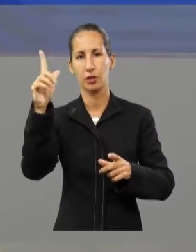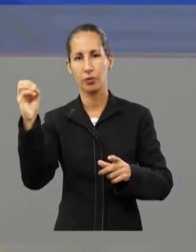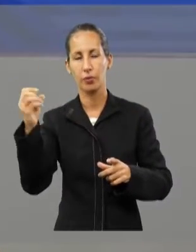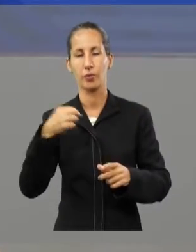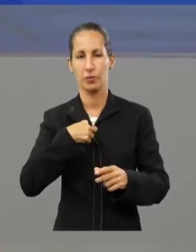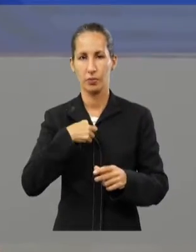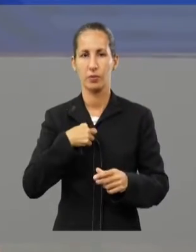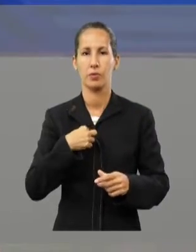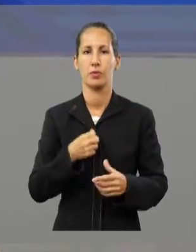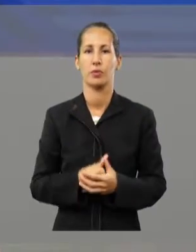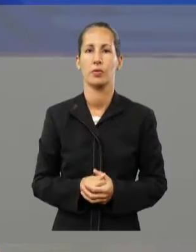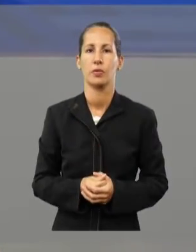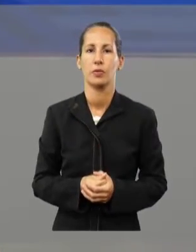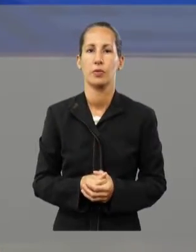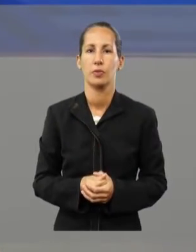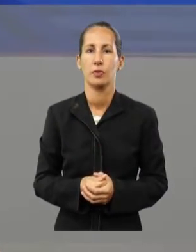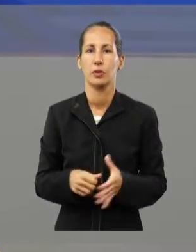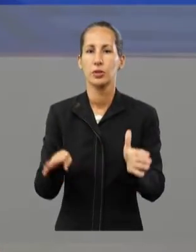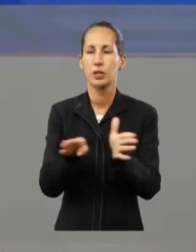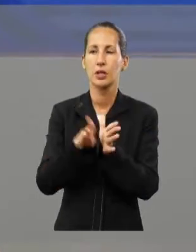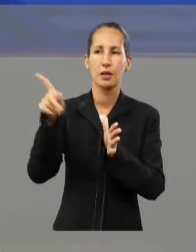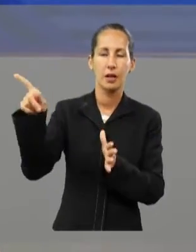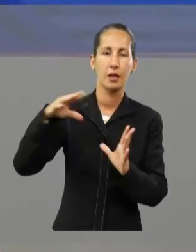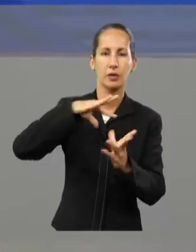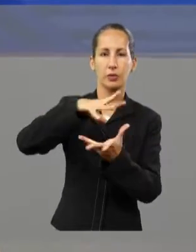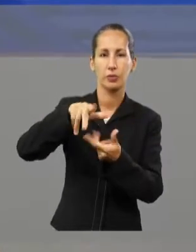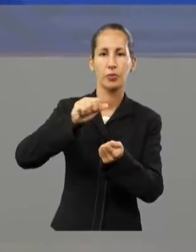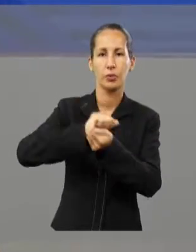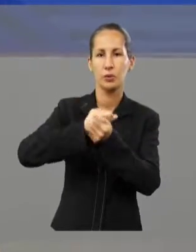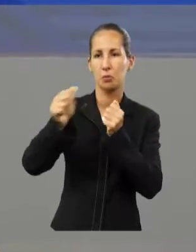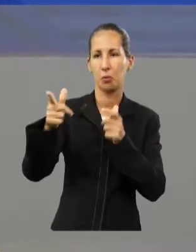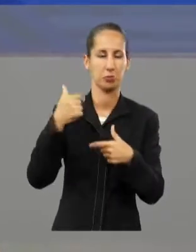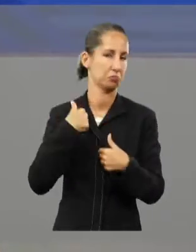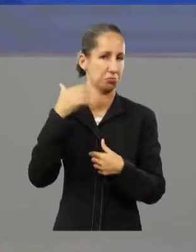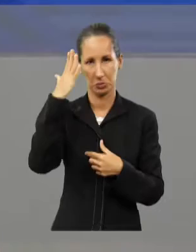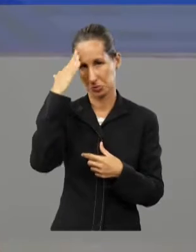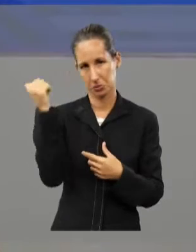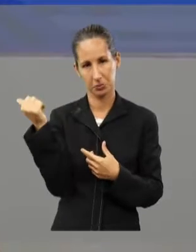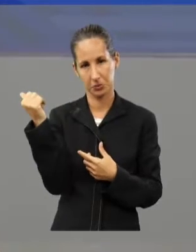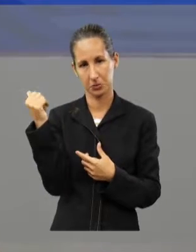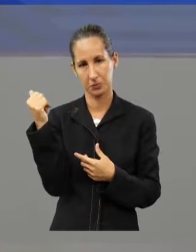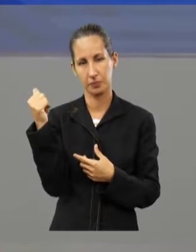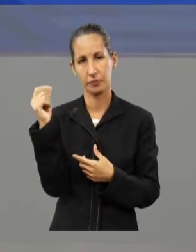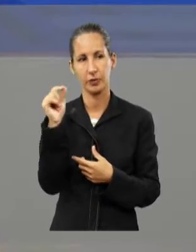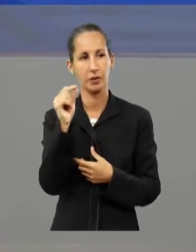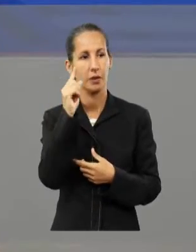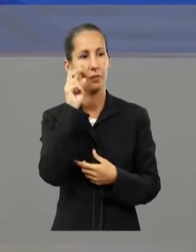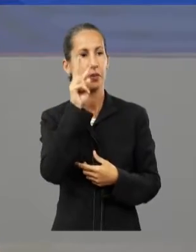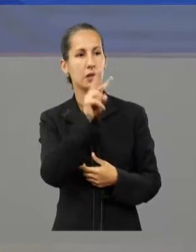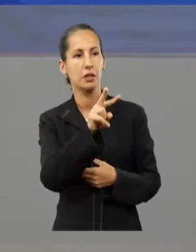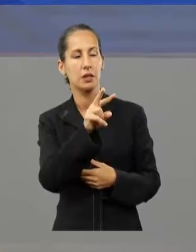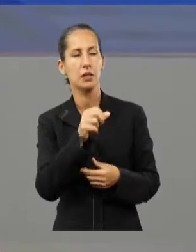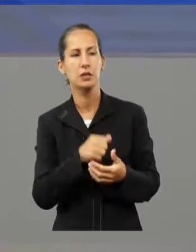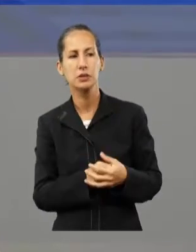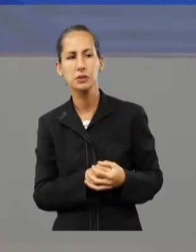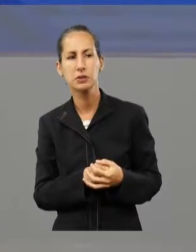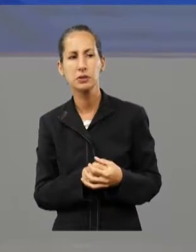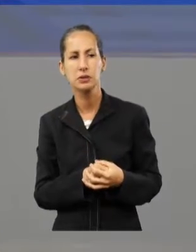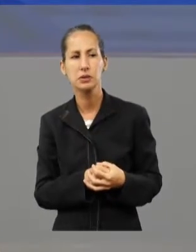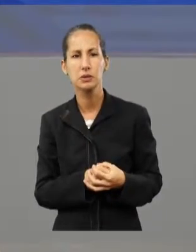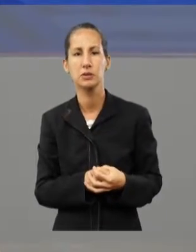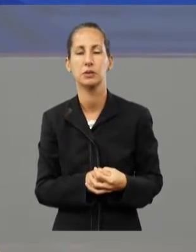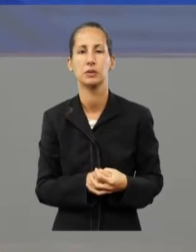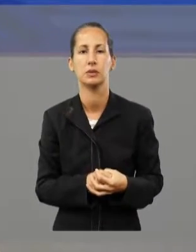E eu cheguei a começar arrumaçando passaporte. Eu não sabia. Aí quando o povo vira aquilo,